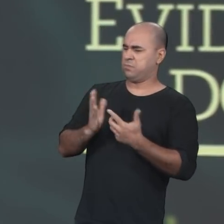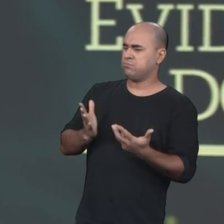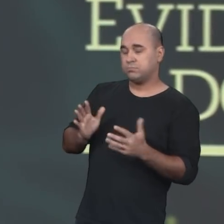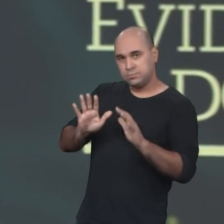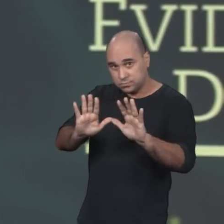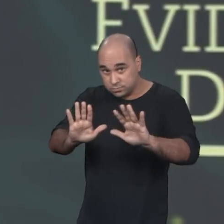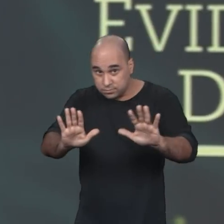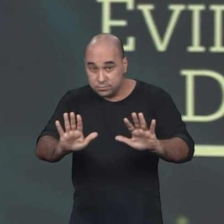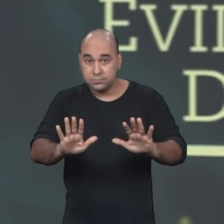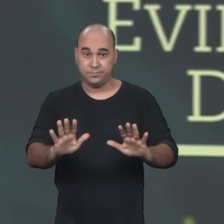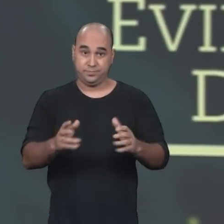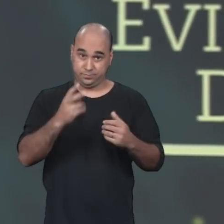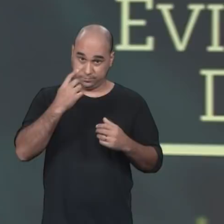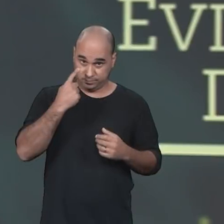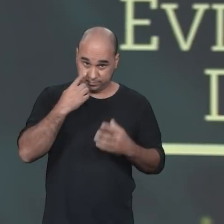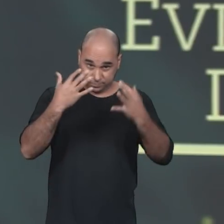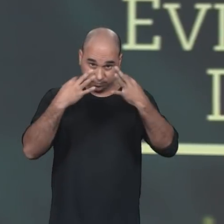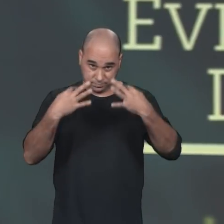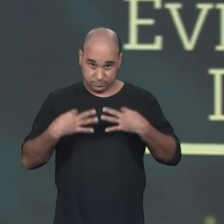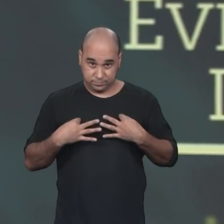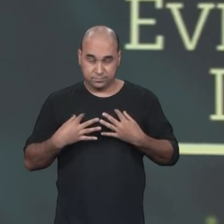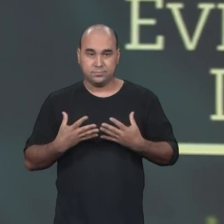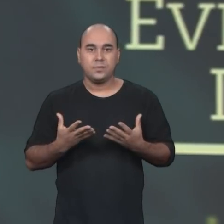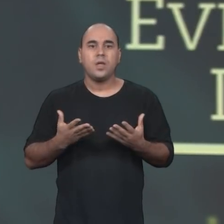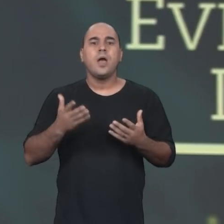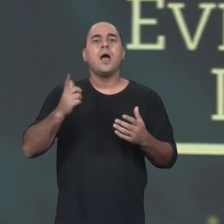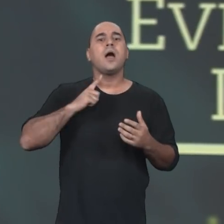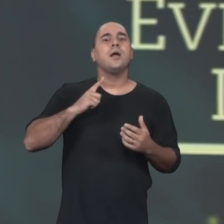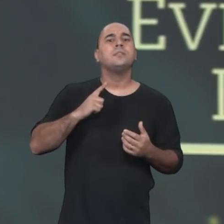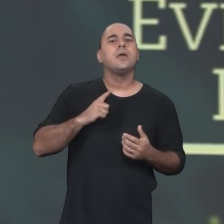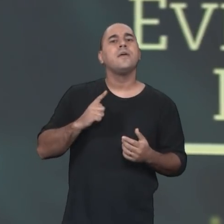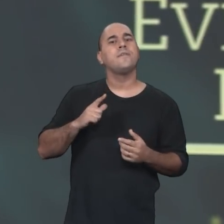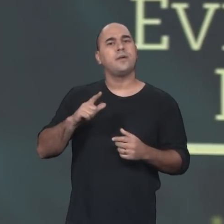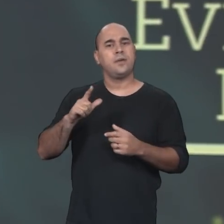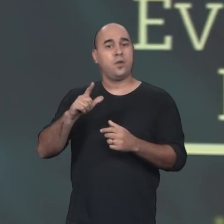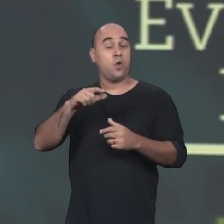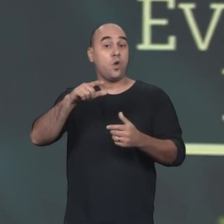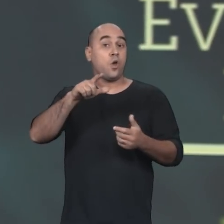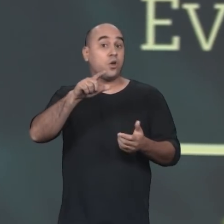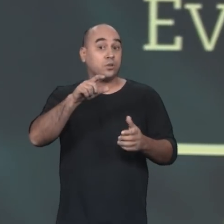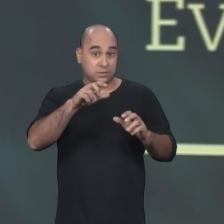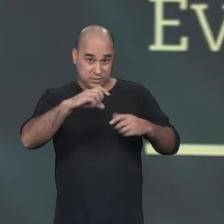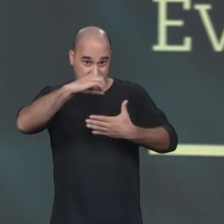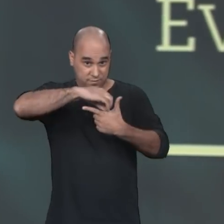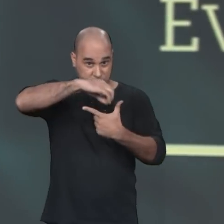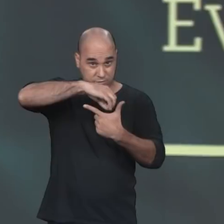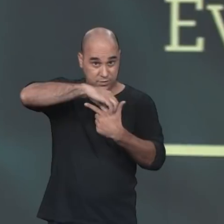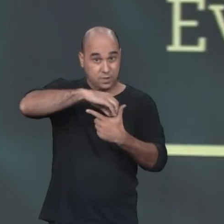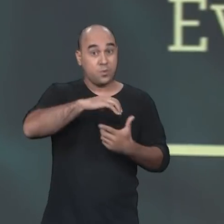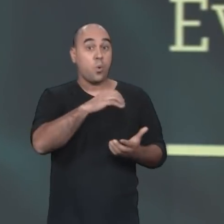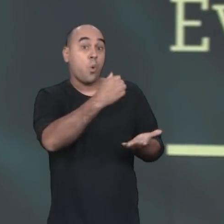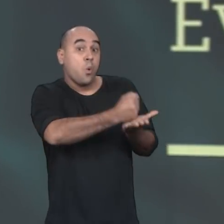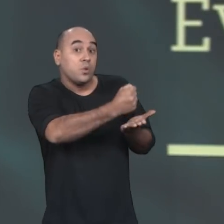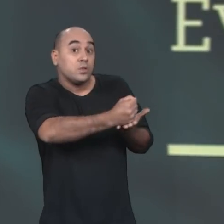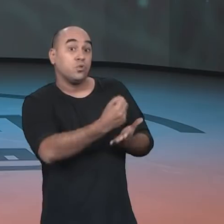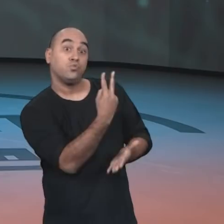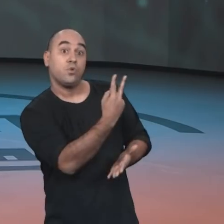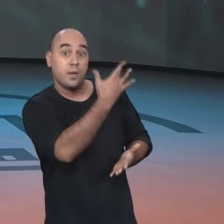O problema é que hoje a TV Novo Tempo teve que contratar mais 2 pessoas para dar conta de tantos que estão pedindo o estudo